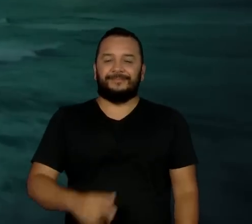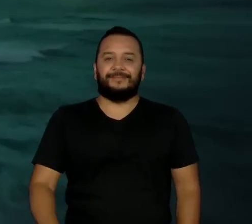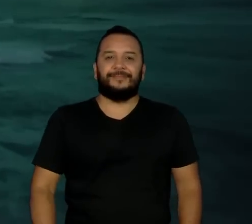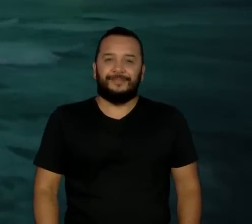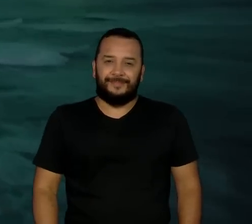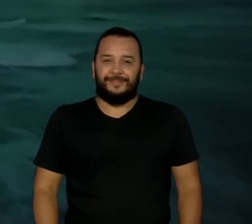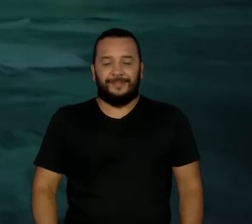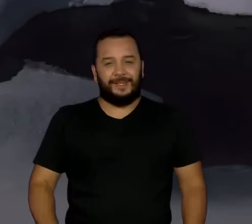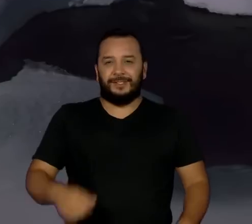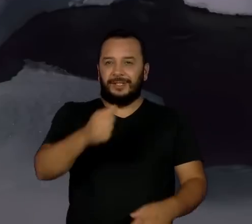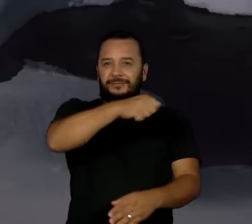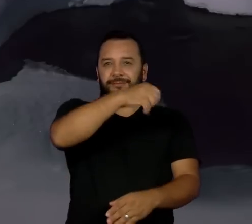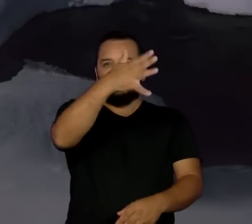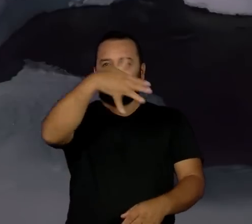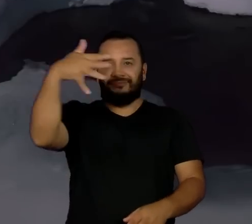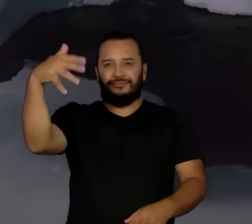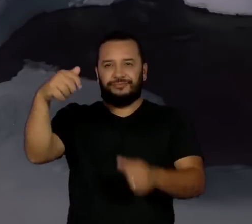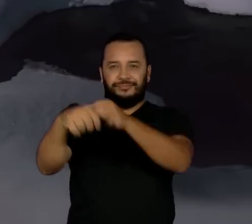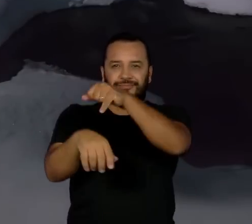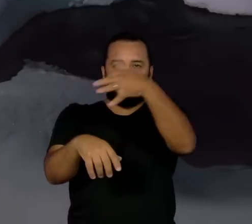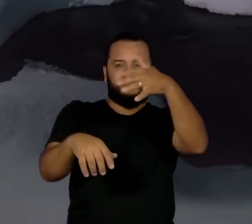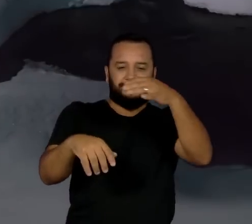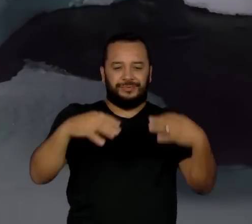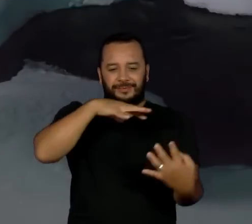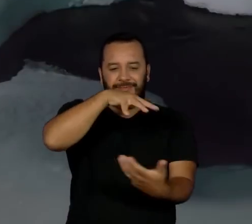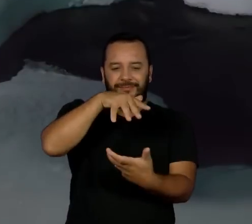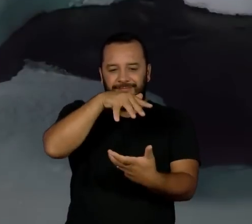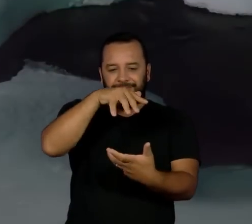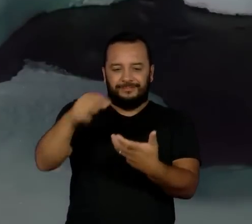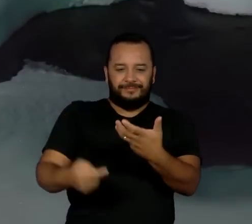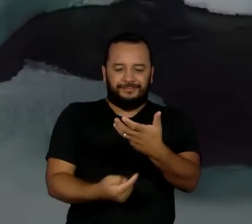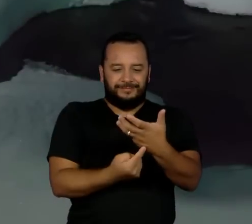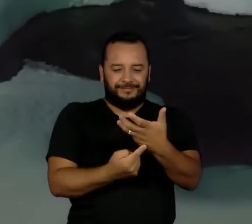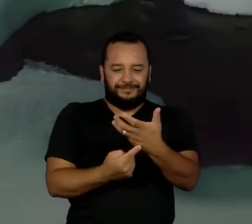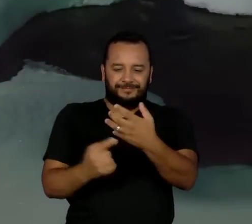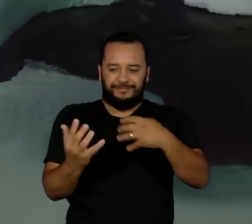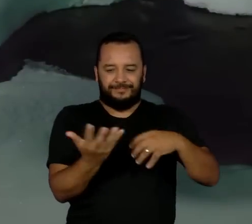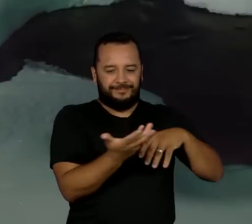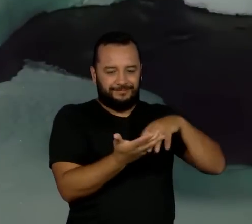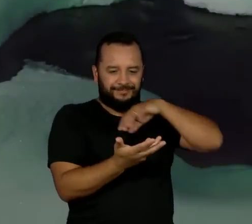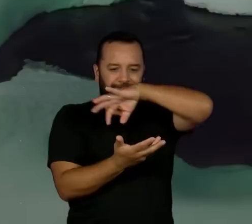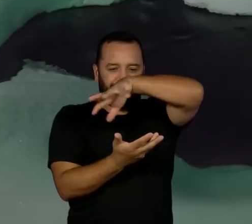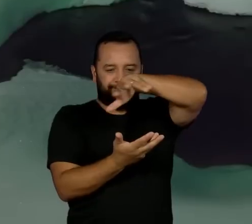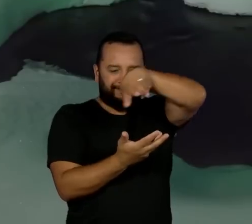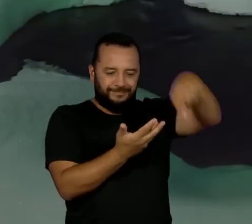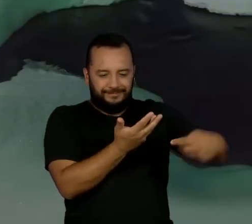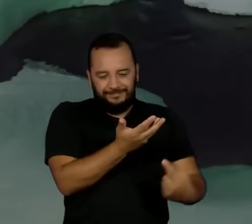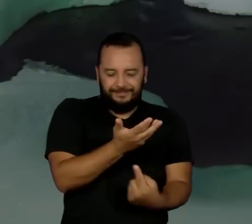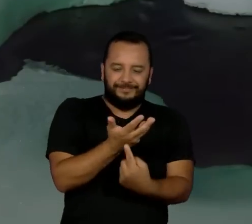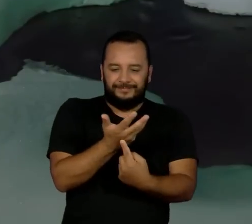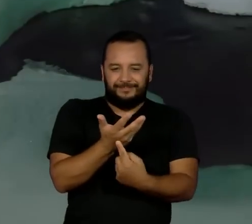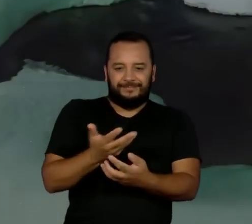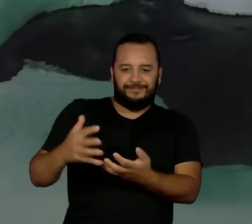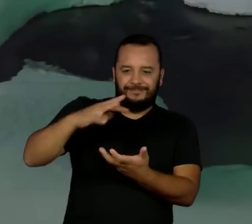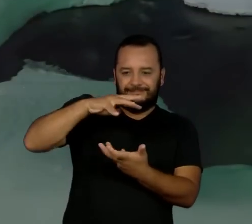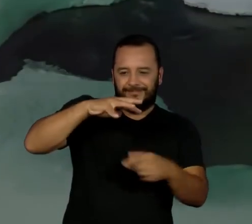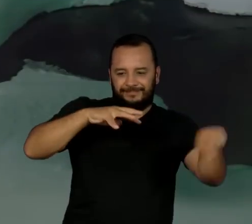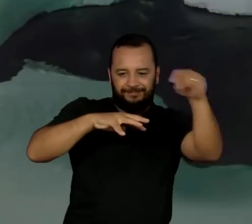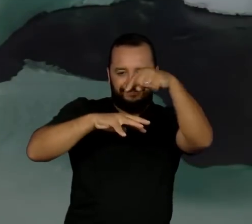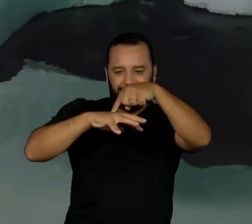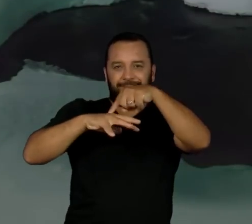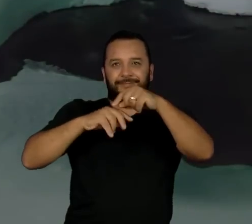Um show luminoso nas regiões polares que revela a interação entre a energia emitida pelo Sol e a